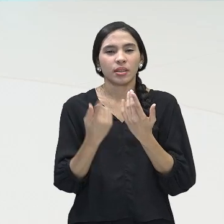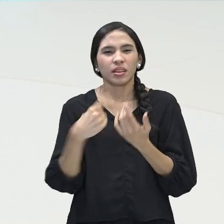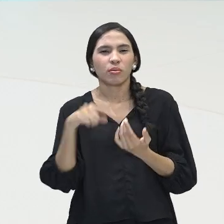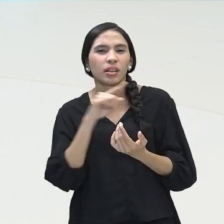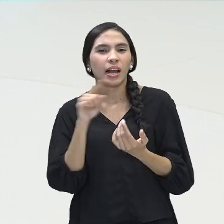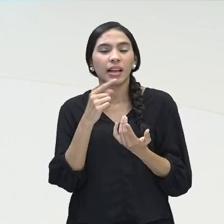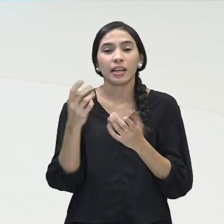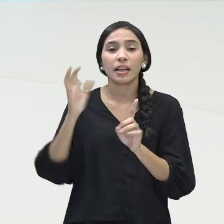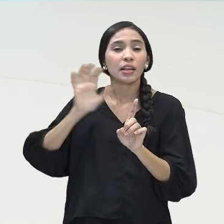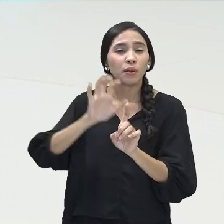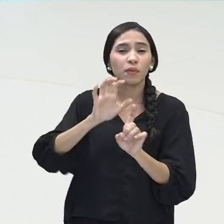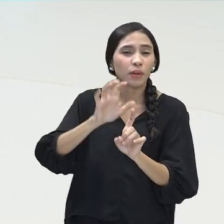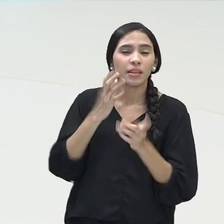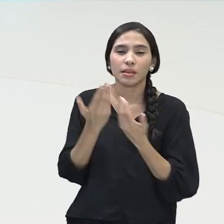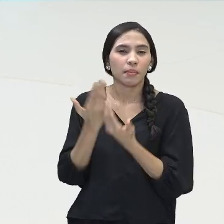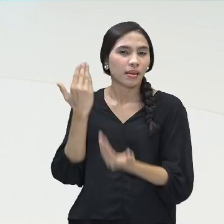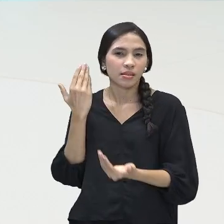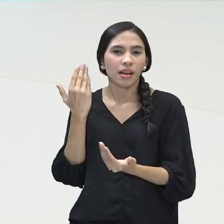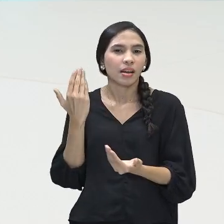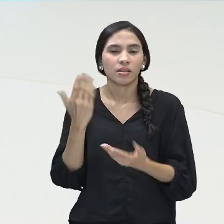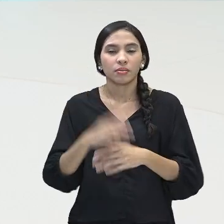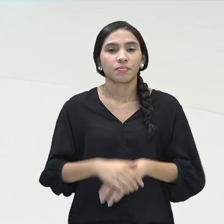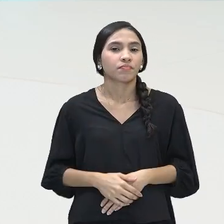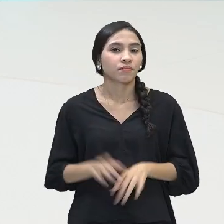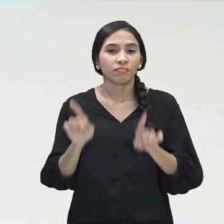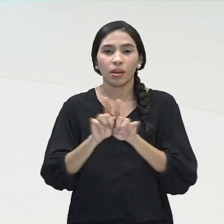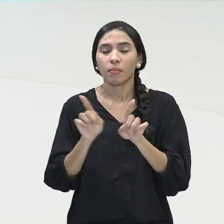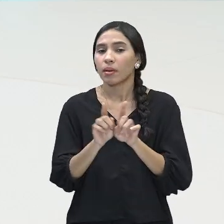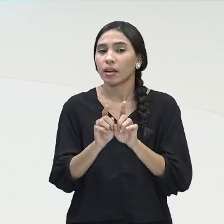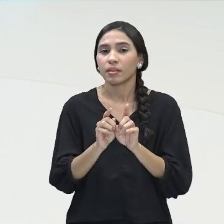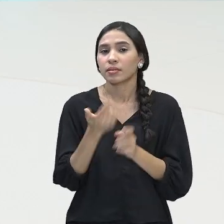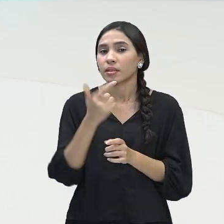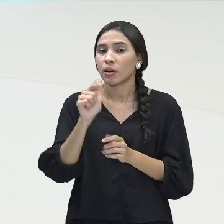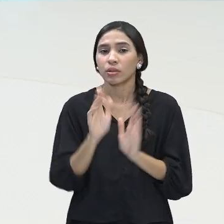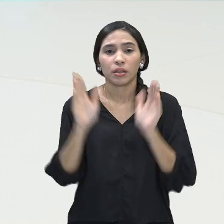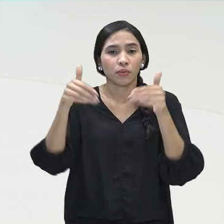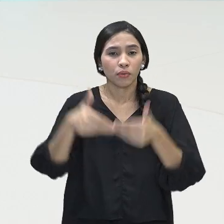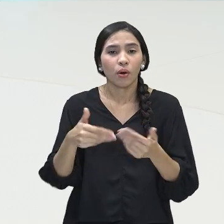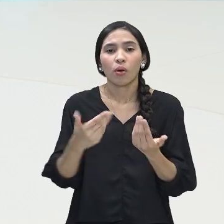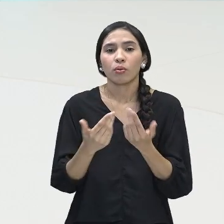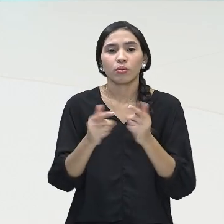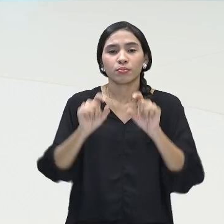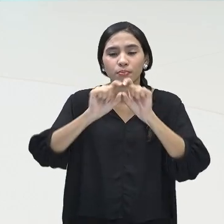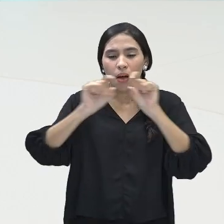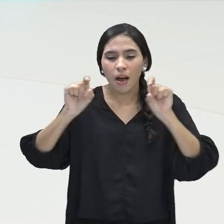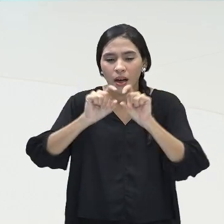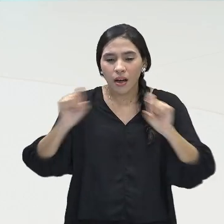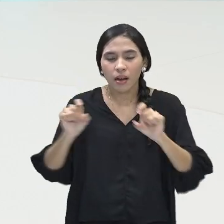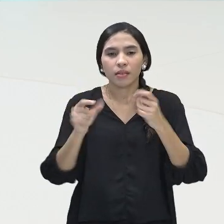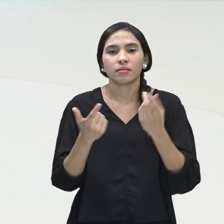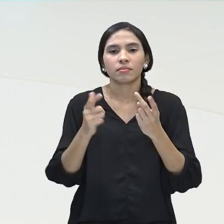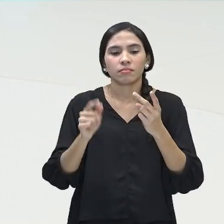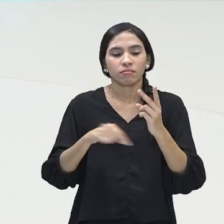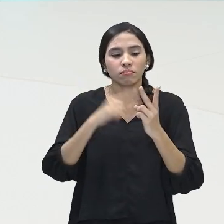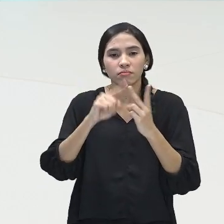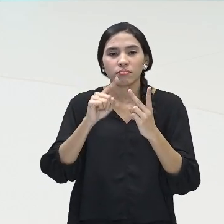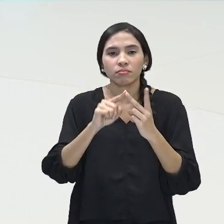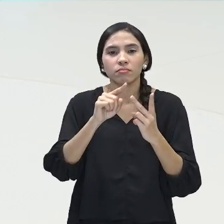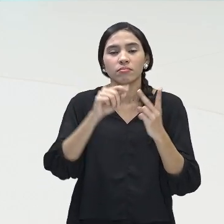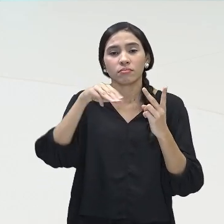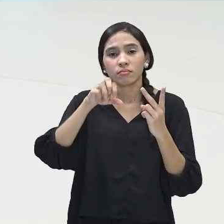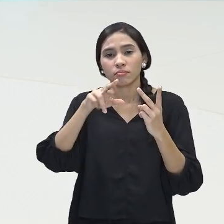construção certinha, certo? Também não vão focar em rima, em métrica, vão ter uma maior liberdade